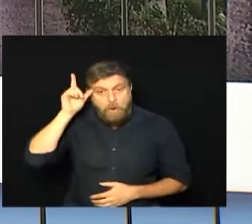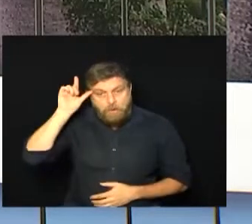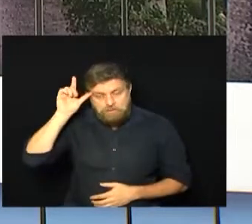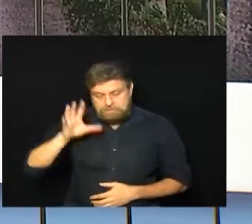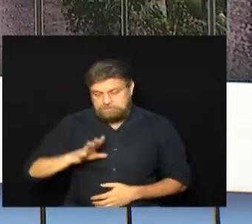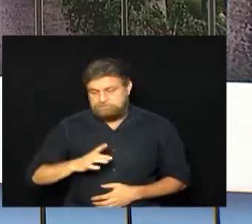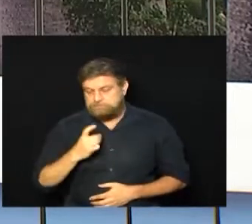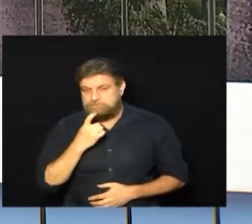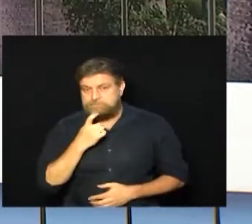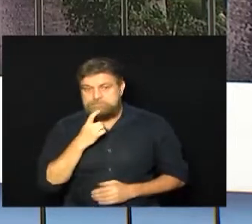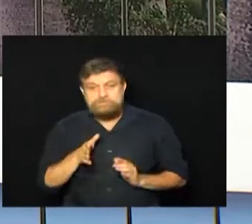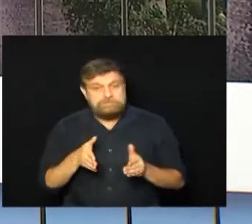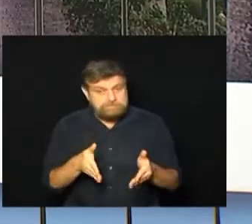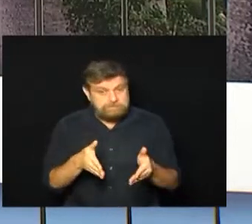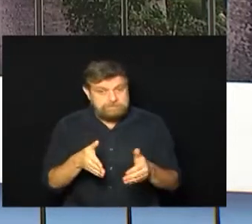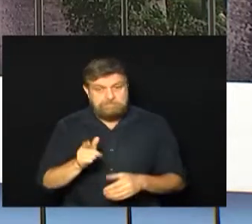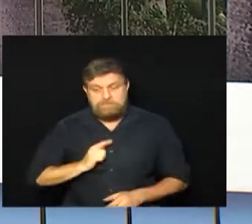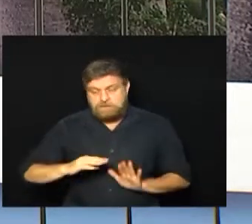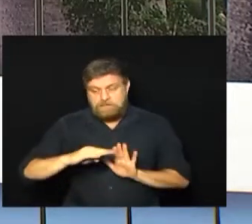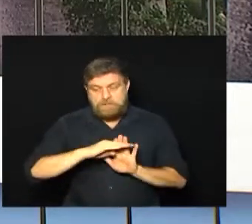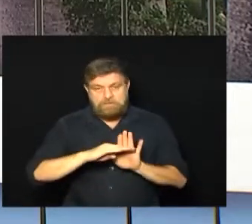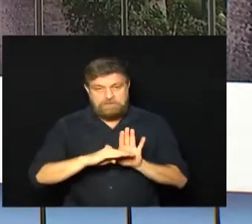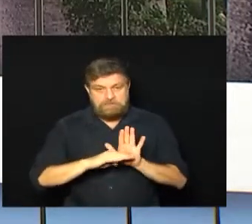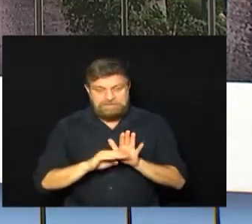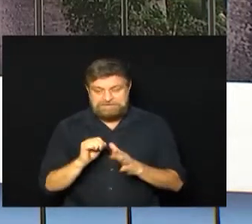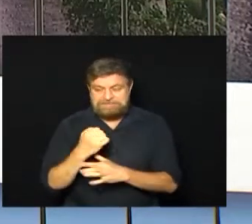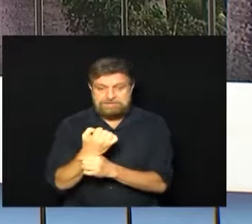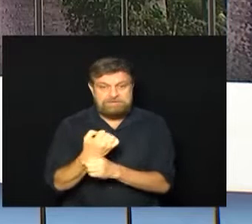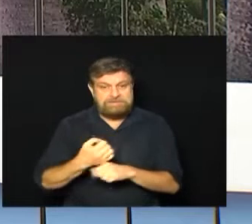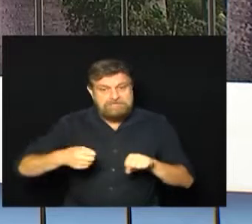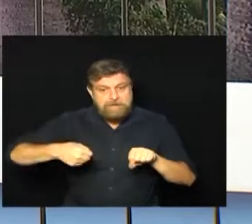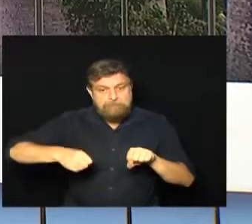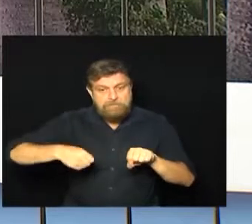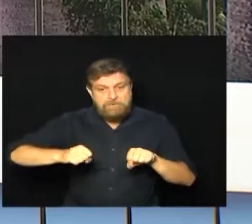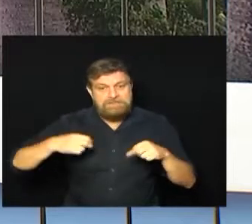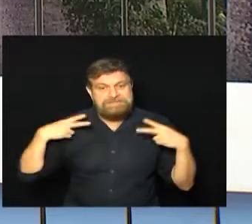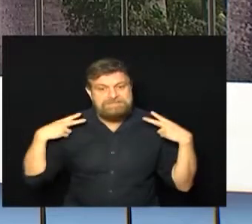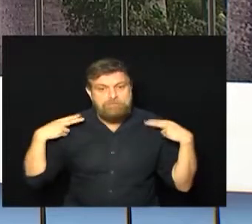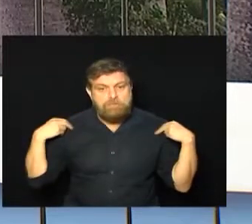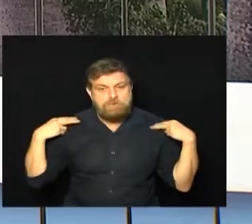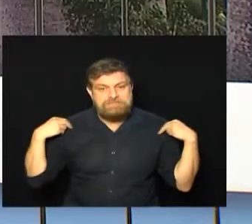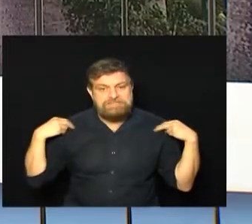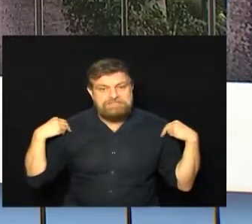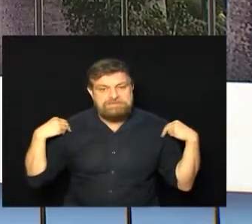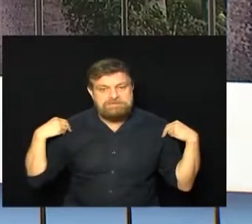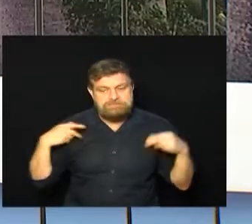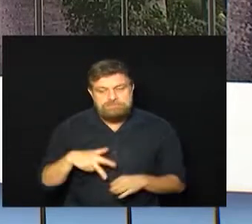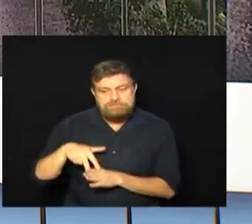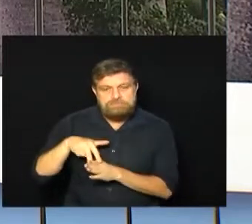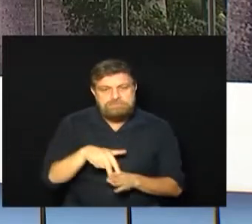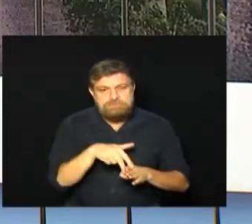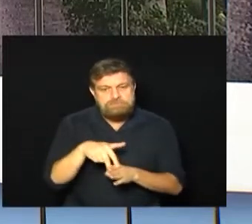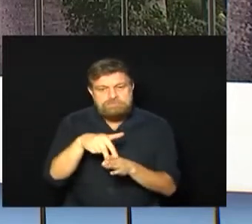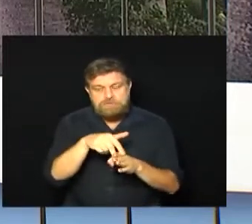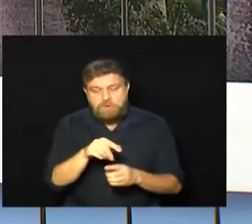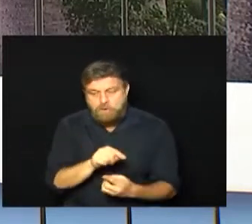cidade de Campinas. Foi lançado o Programa de Segurança para Motos e Motociclistas, que tem como objetivo